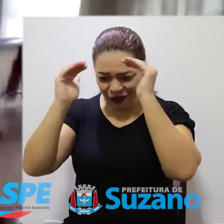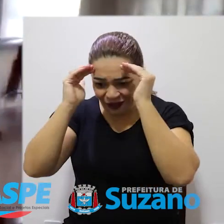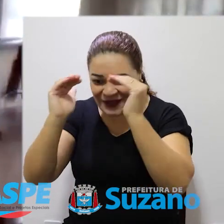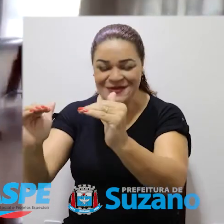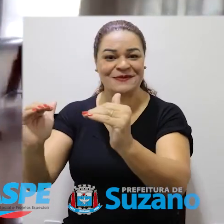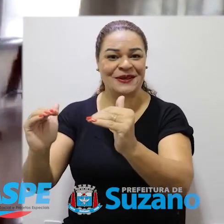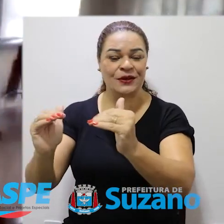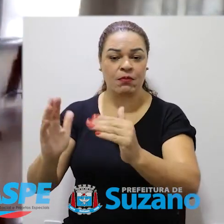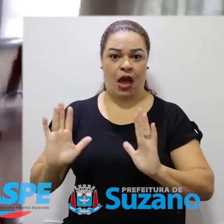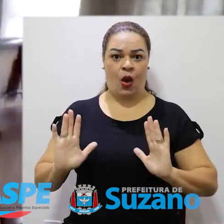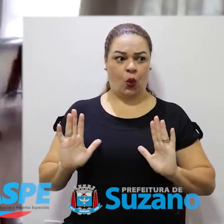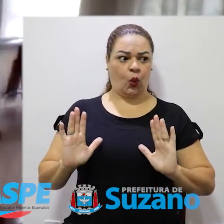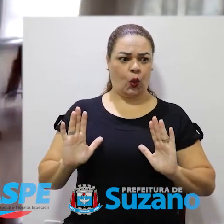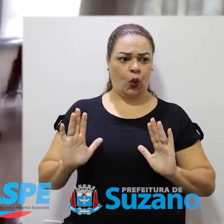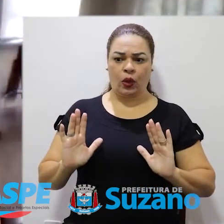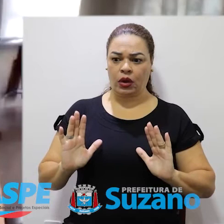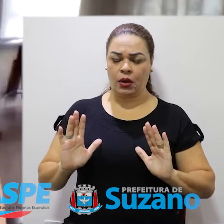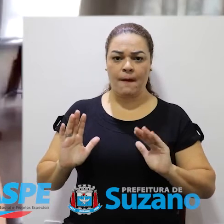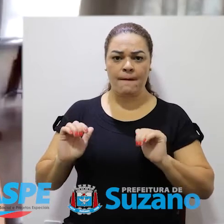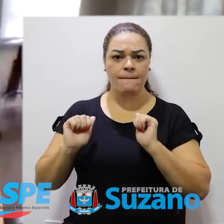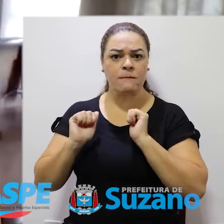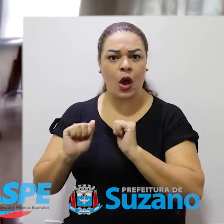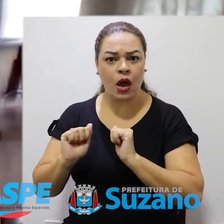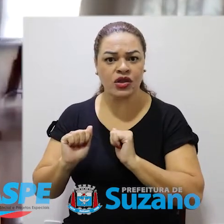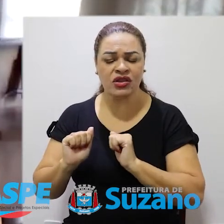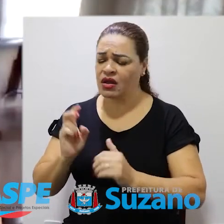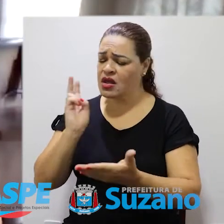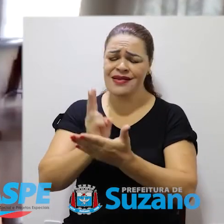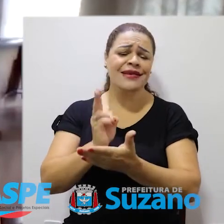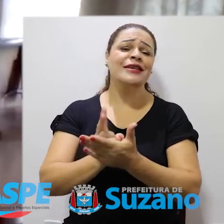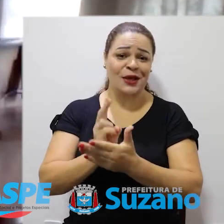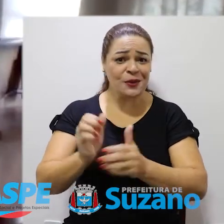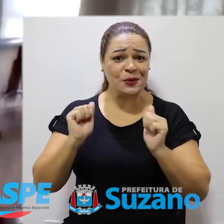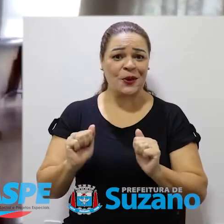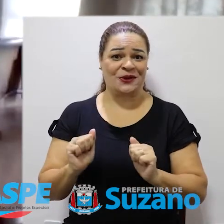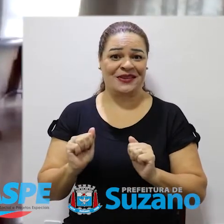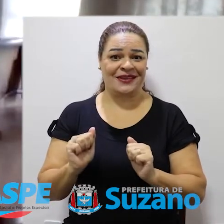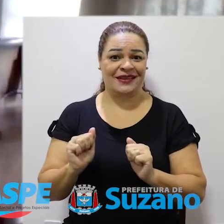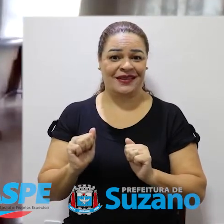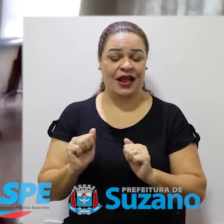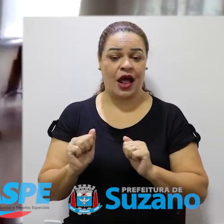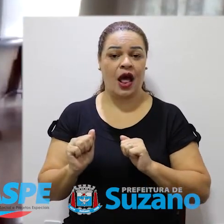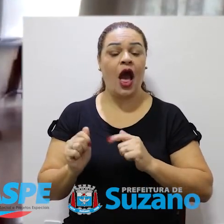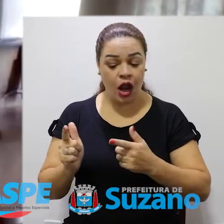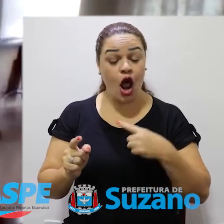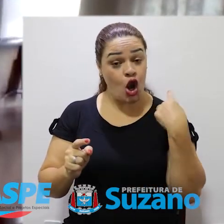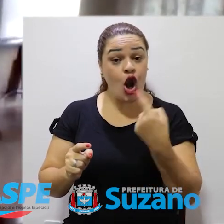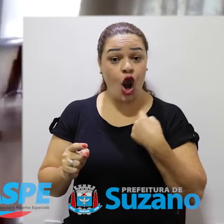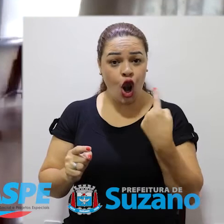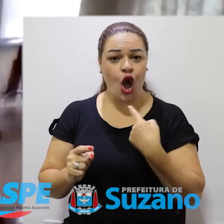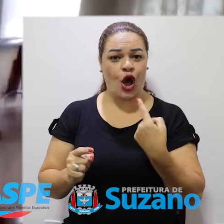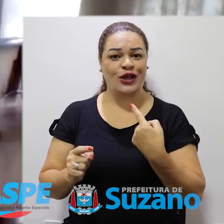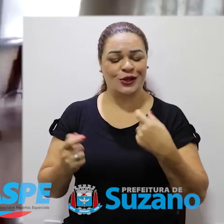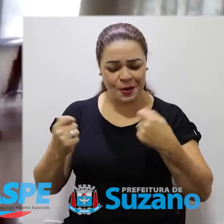Olha que coisa louca, a gente vai dizer que elas podem, elas sempre puderam ser. Elas não tinham permissão de ser. Então, a língua de sinais